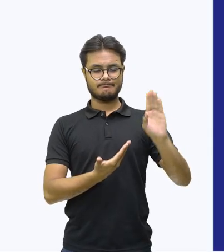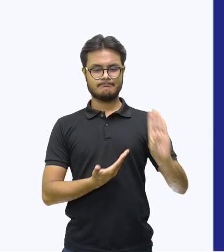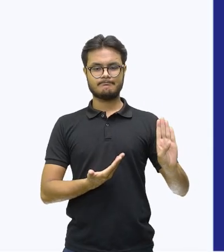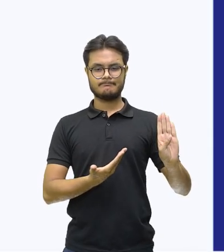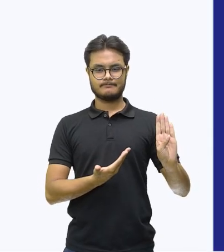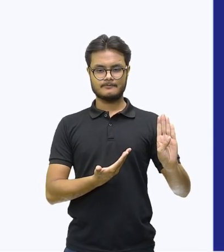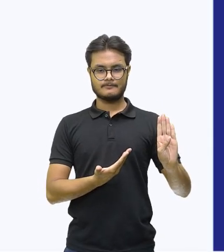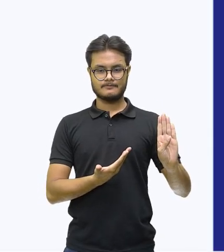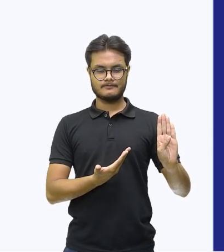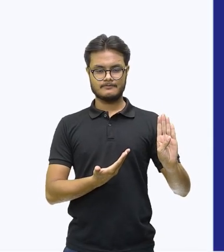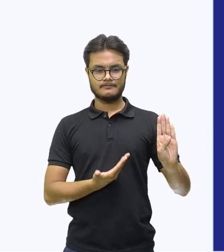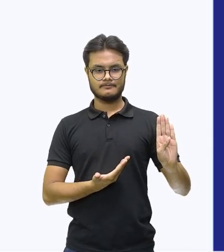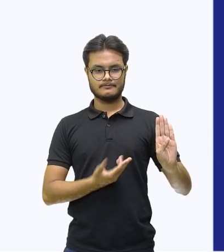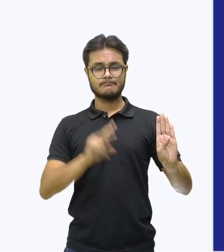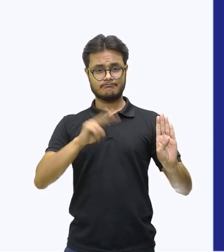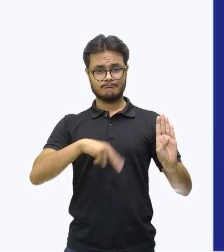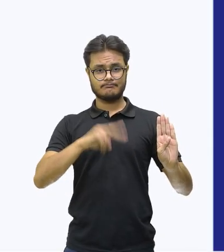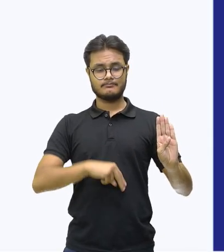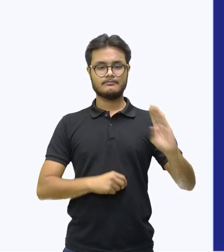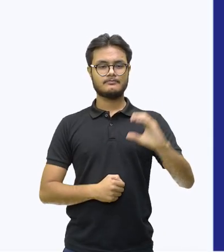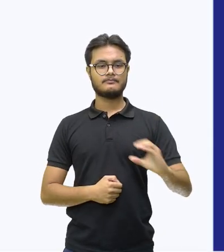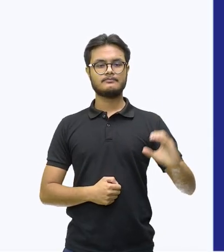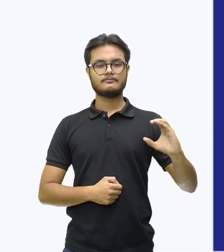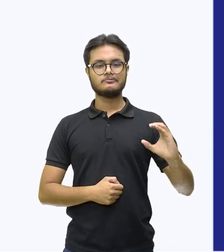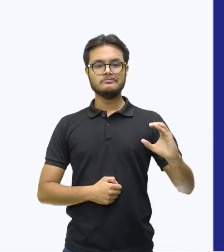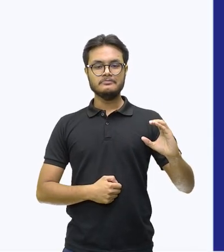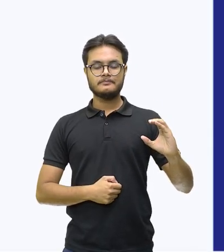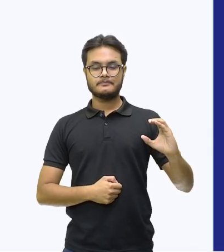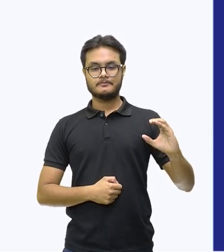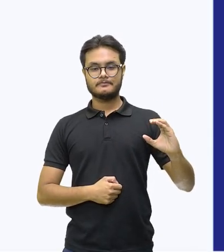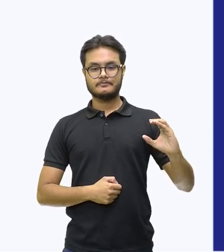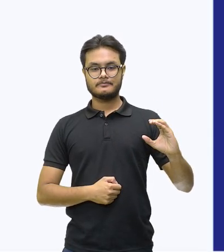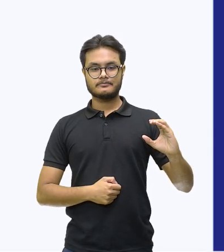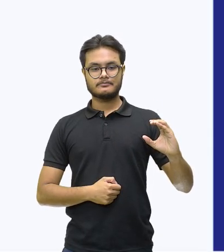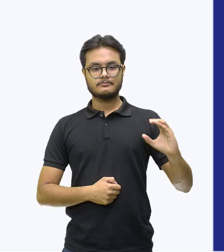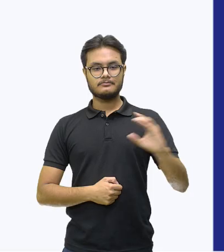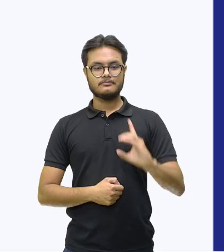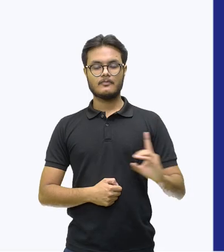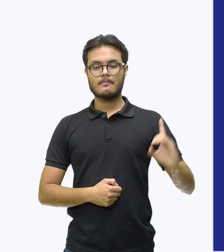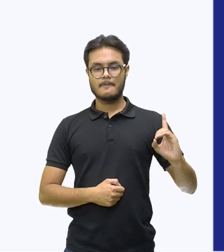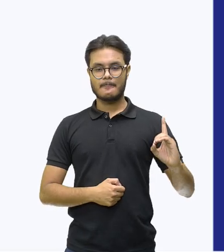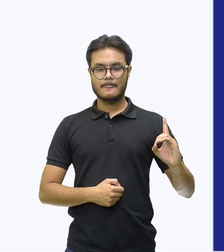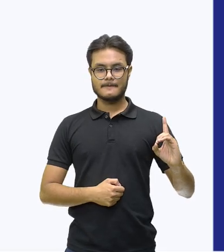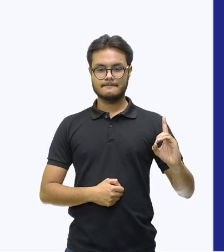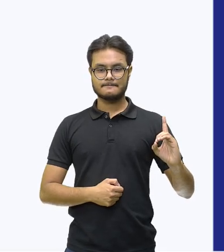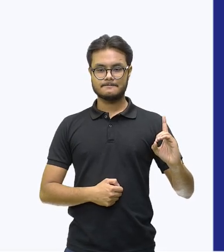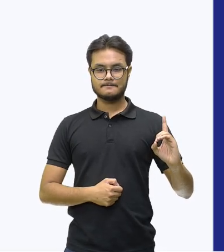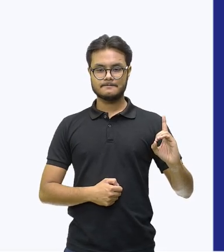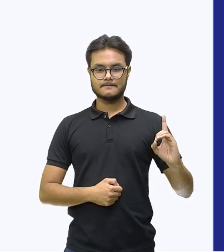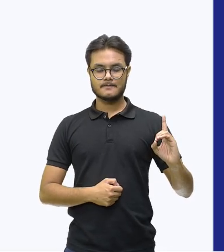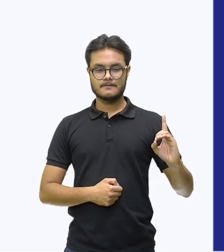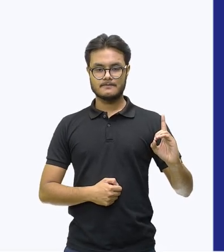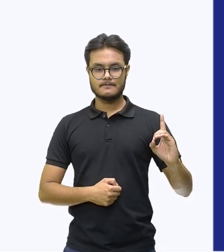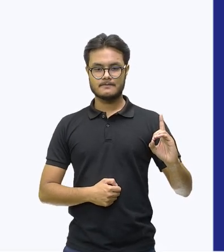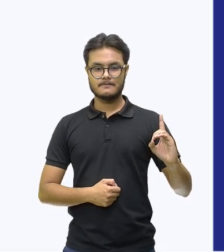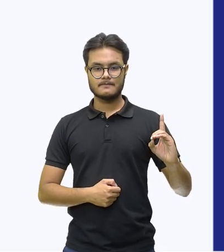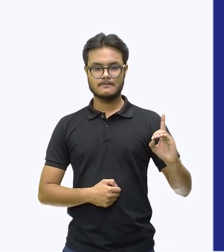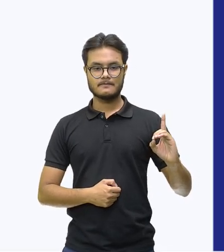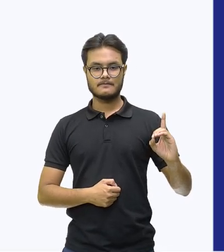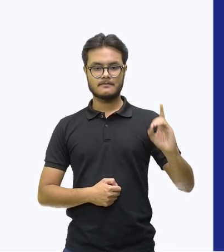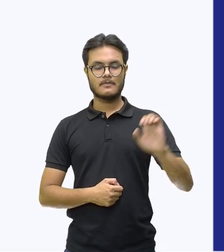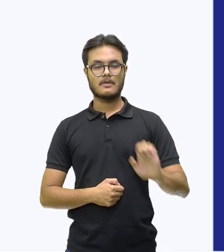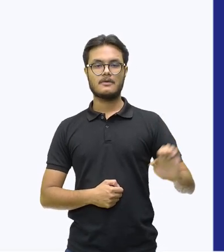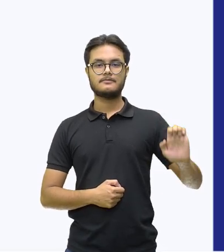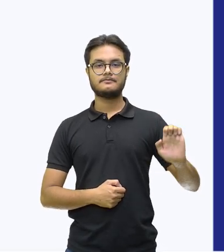B, mecânica longitudinal tridimensional, letra C, mecânica transversais e unidimensionais, letra D, eletromagnética longitudinal e